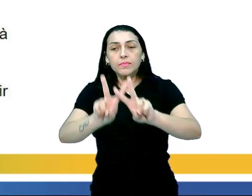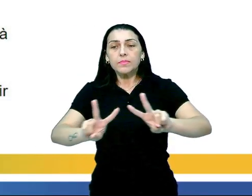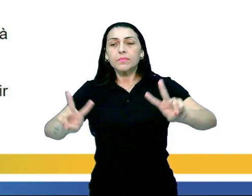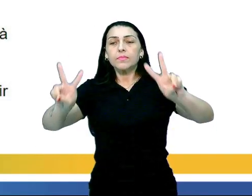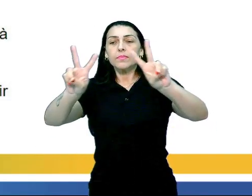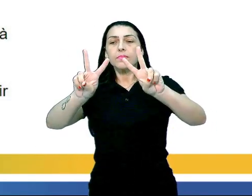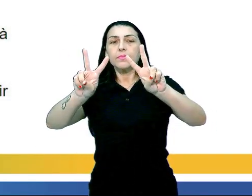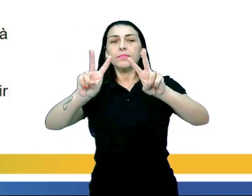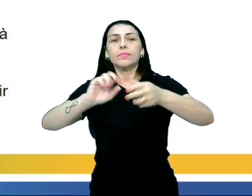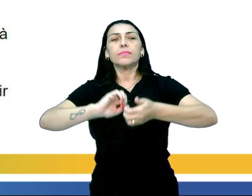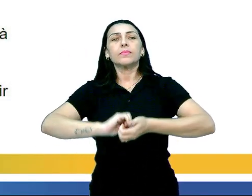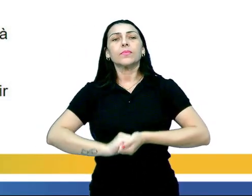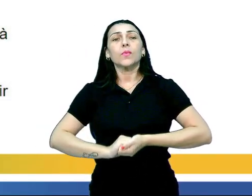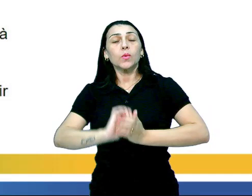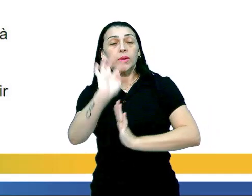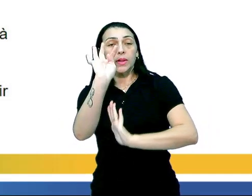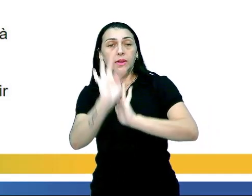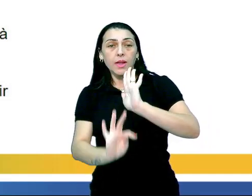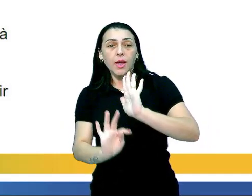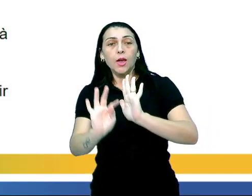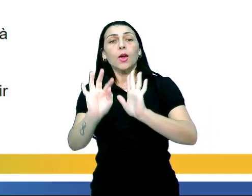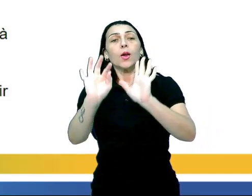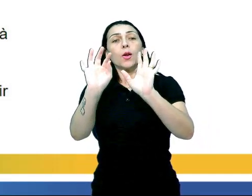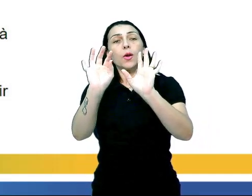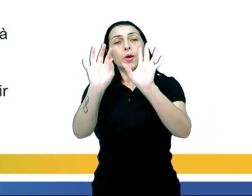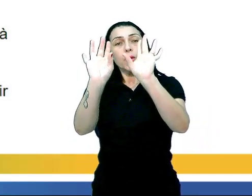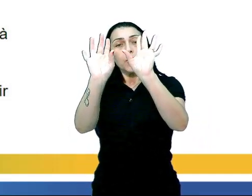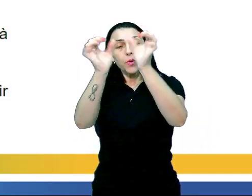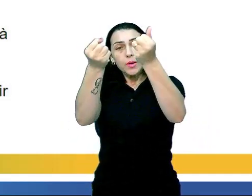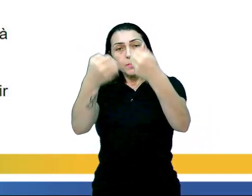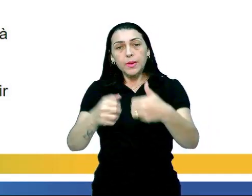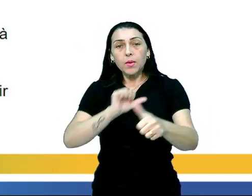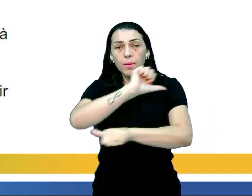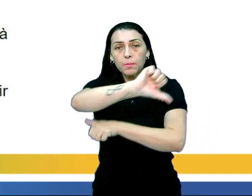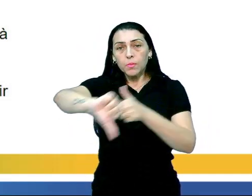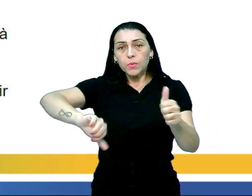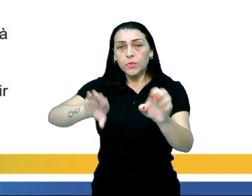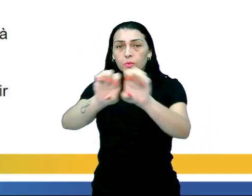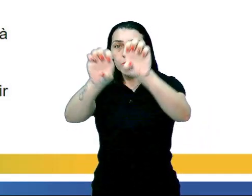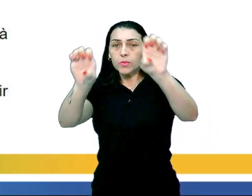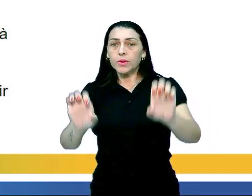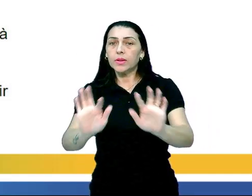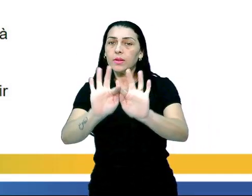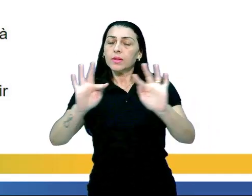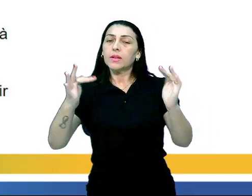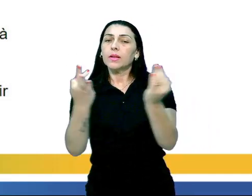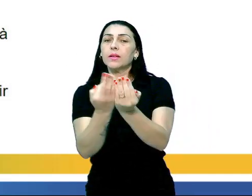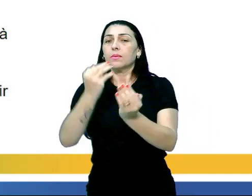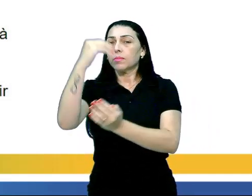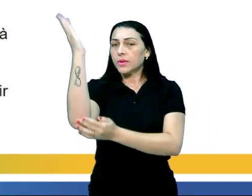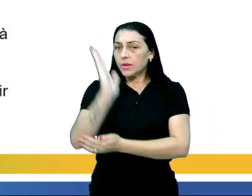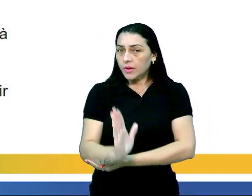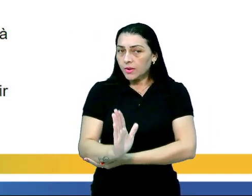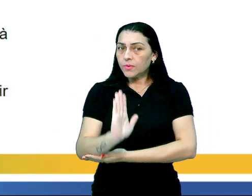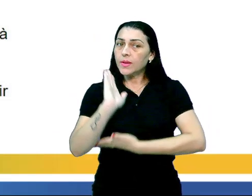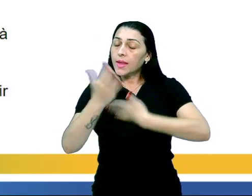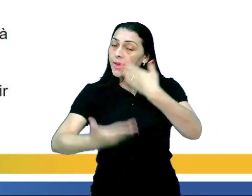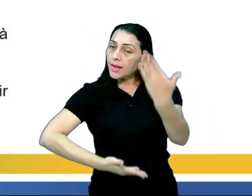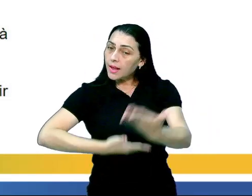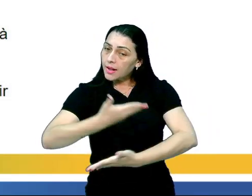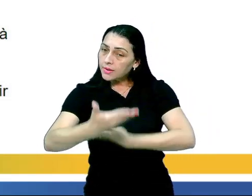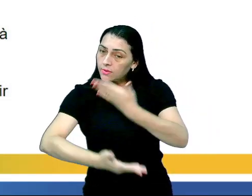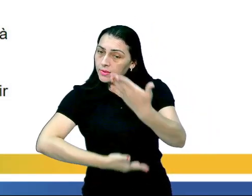Visualizem. O texto relata uma mudança na estrutura dos lares